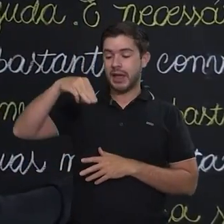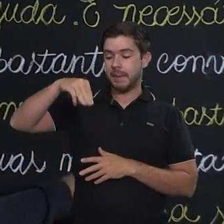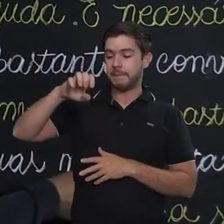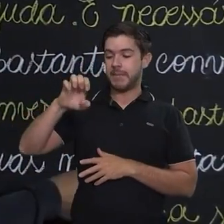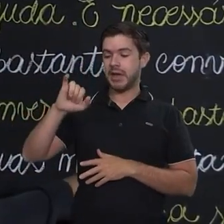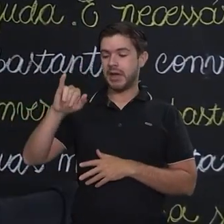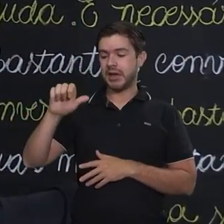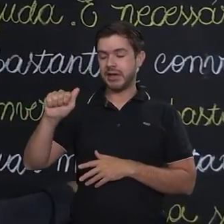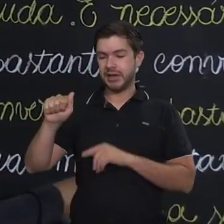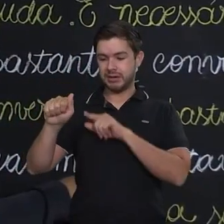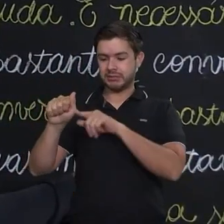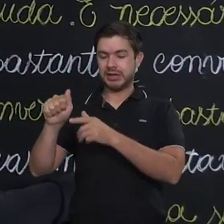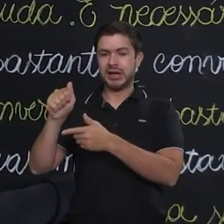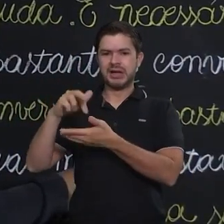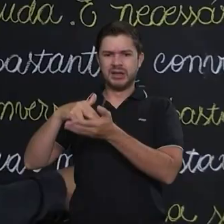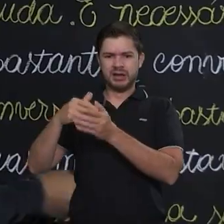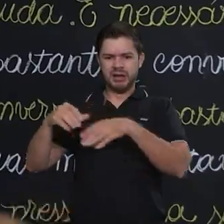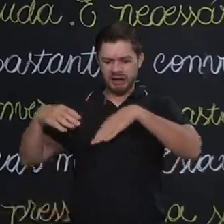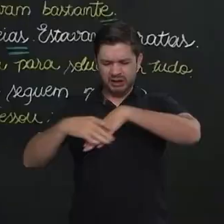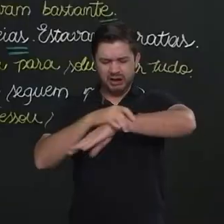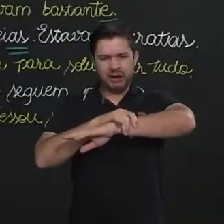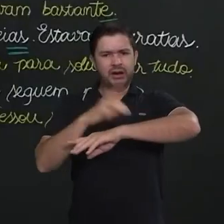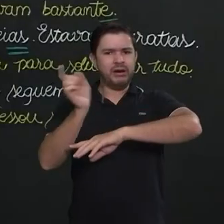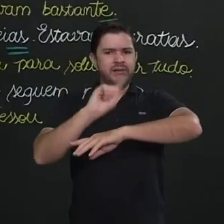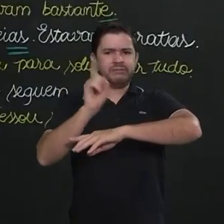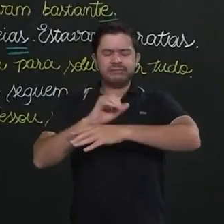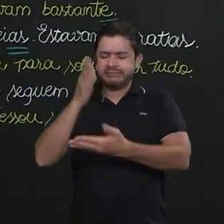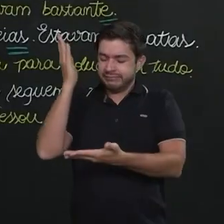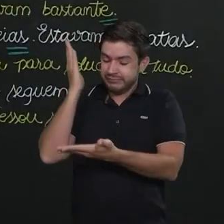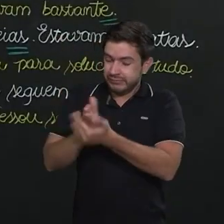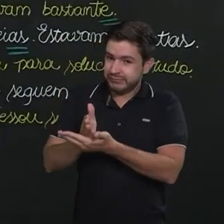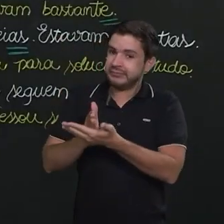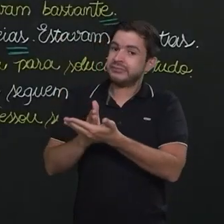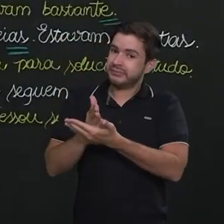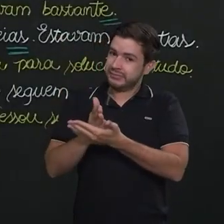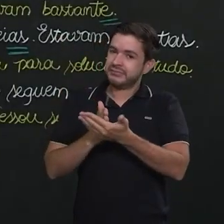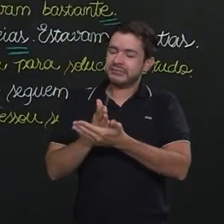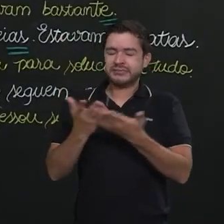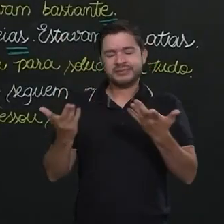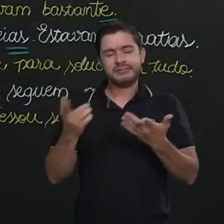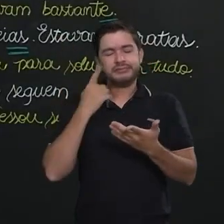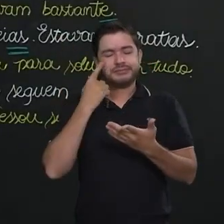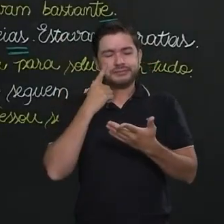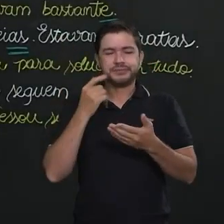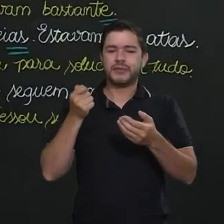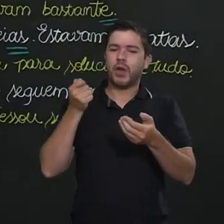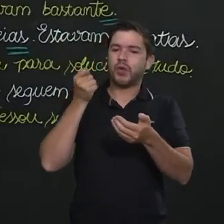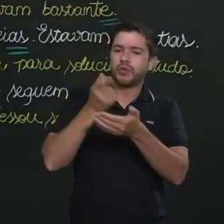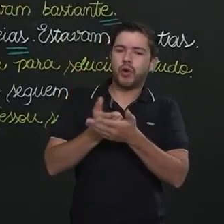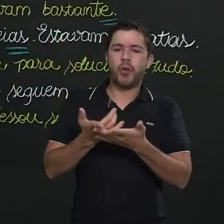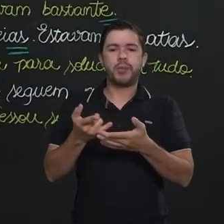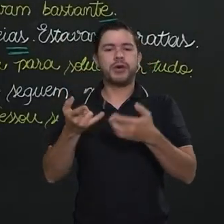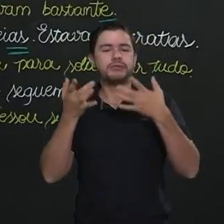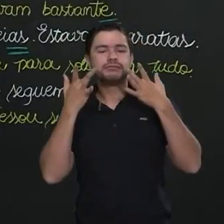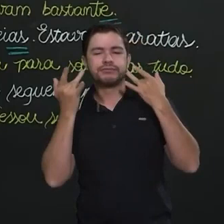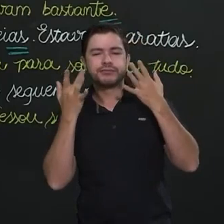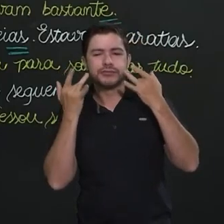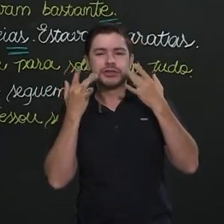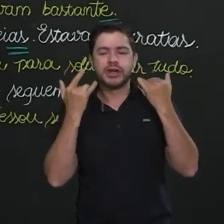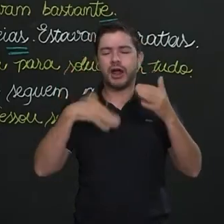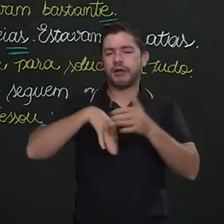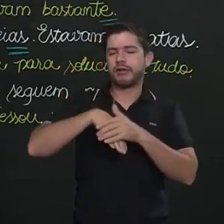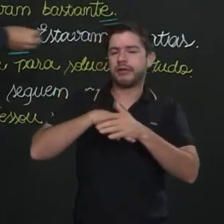metade, ok? É uma ideia de numeral, né? Por exemplo, a metade, o ingresso que você compra na metade, no cinema, no teatro. Compramos 2